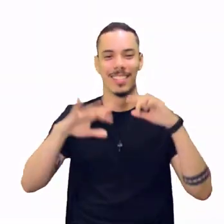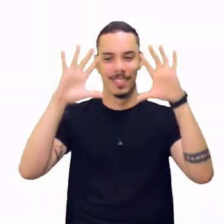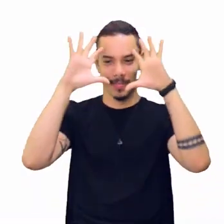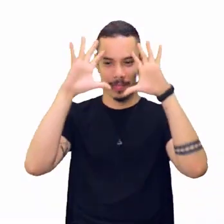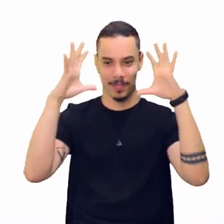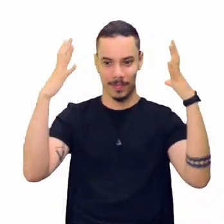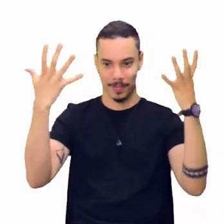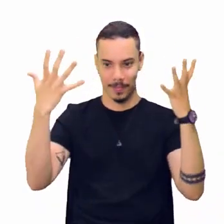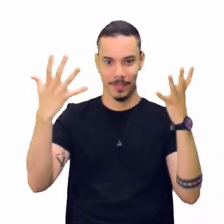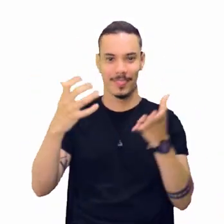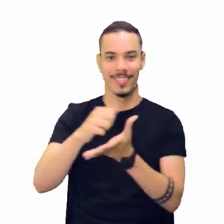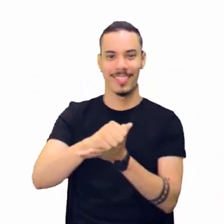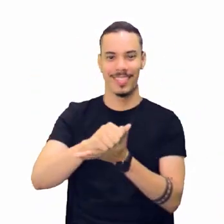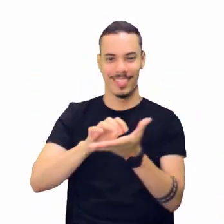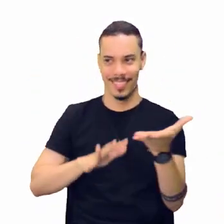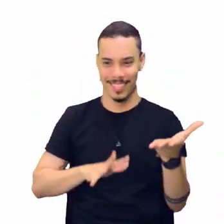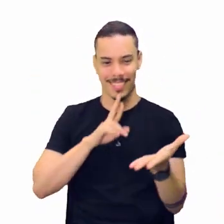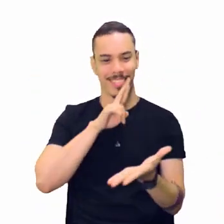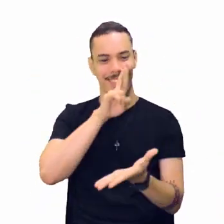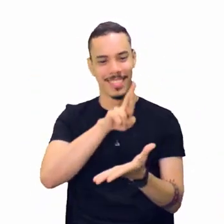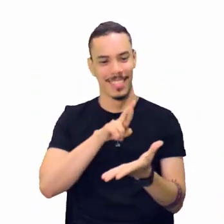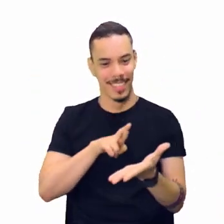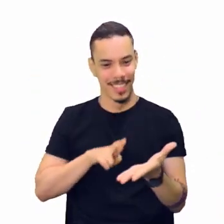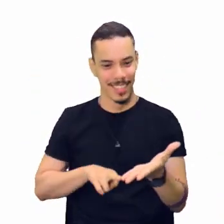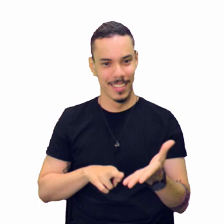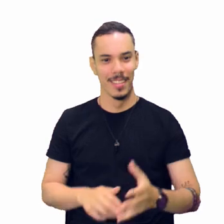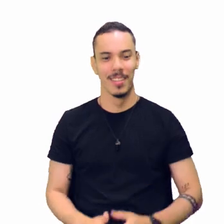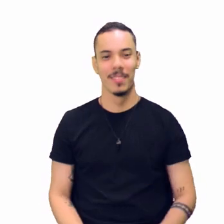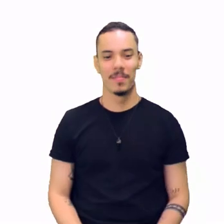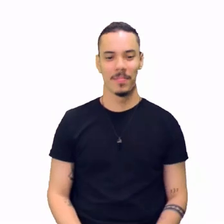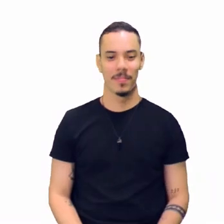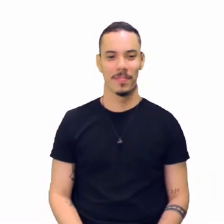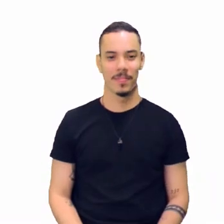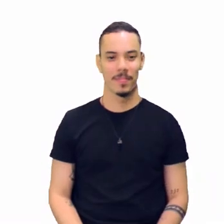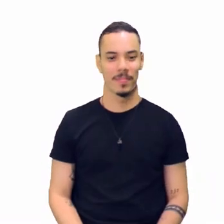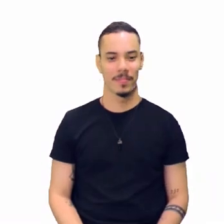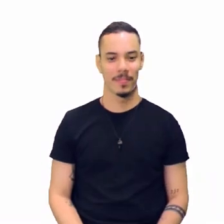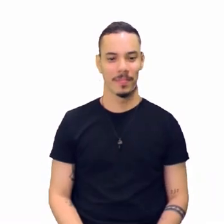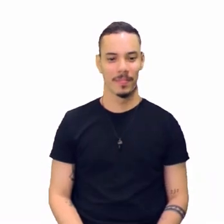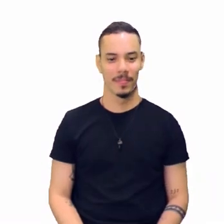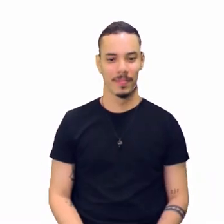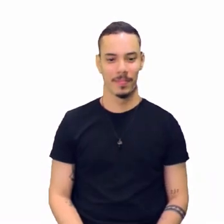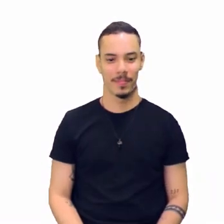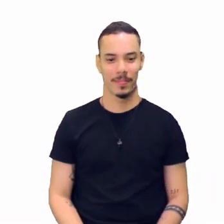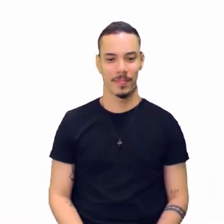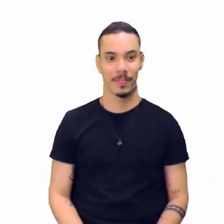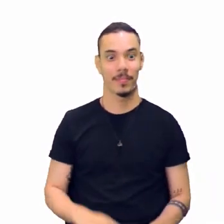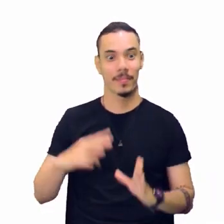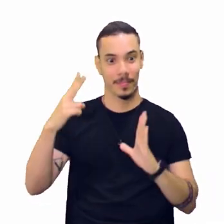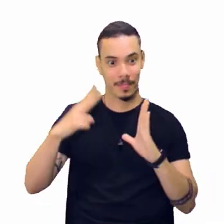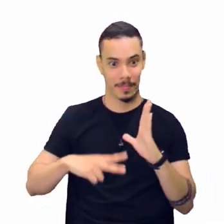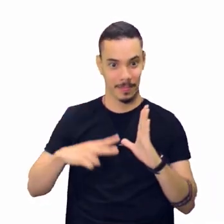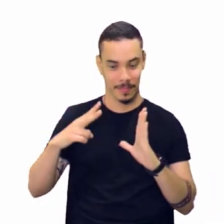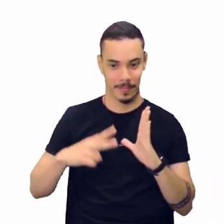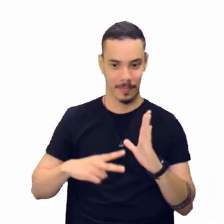Dúvida. Resolução de atividade de sala. Eita!